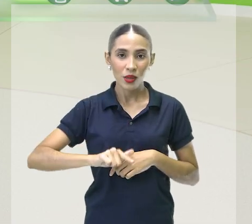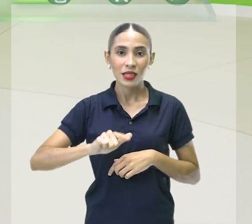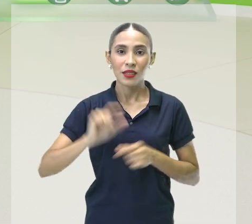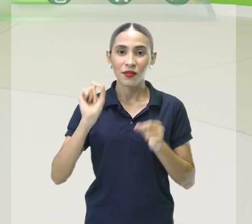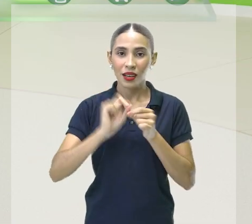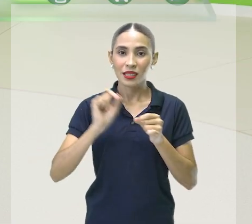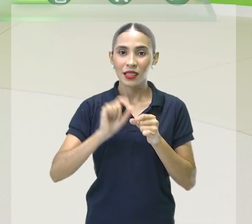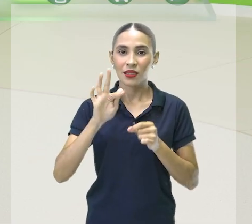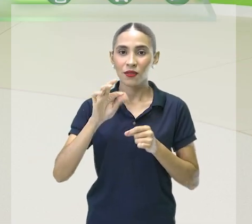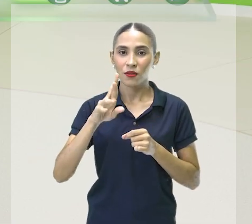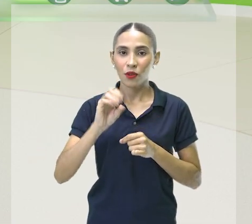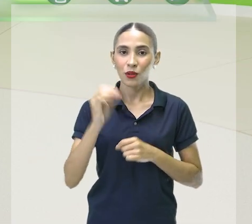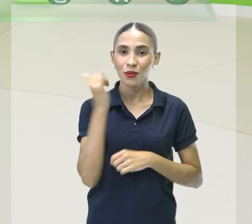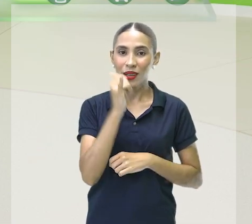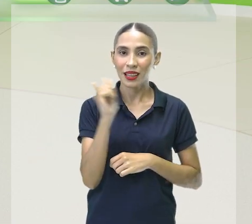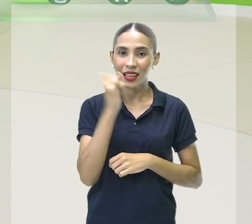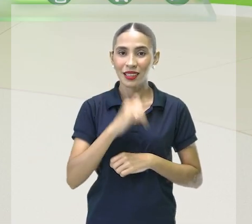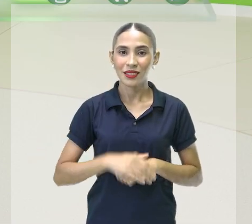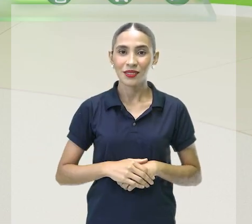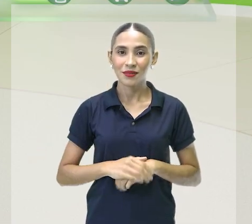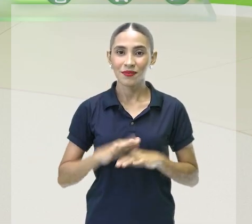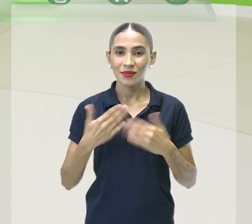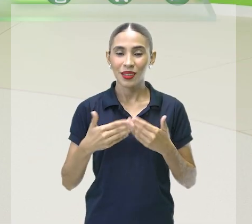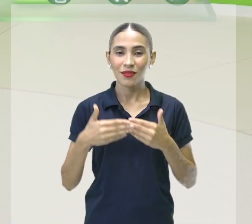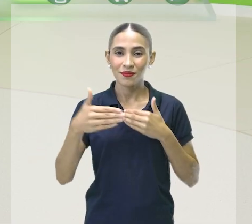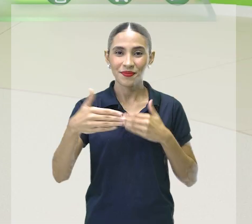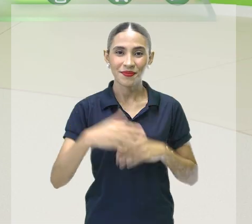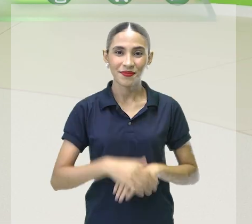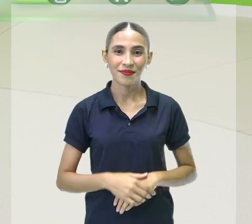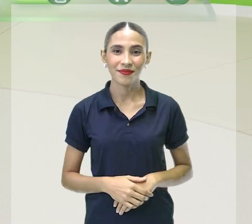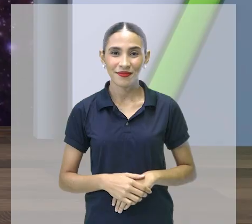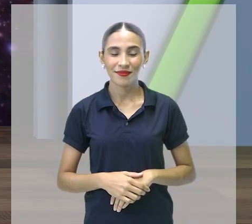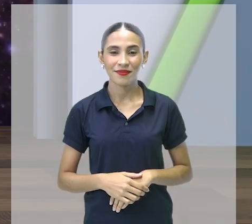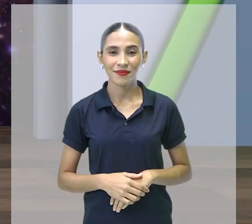efeito fotoelétrico. Vamos para a nossa aula?